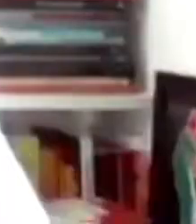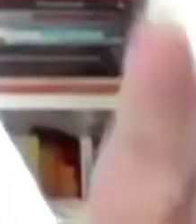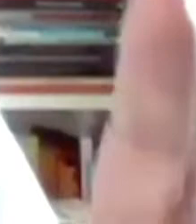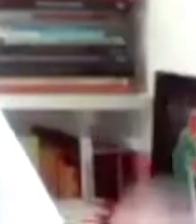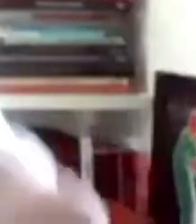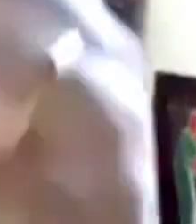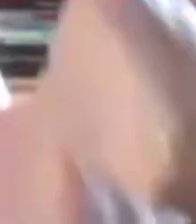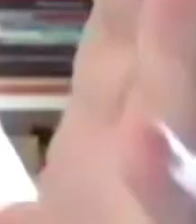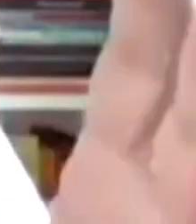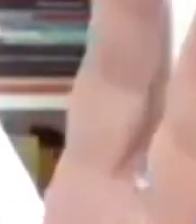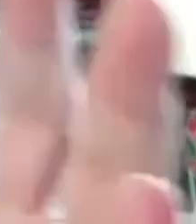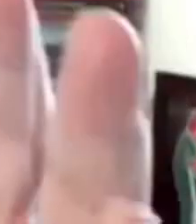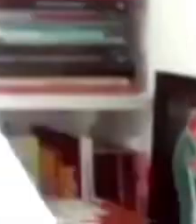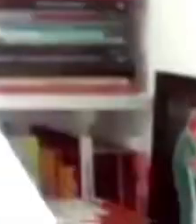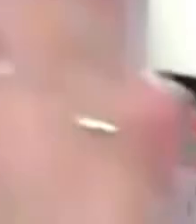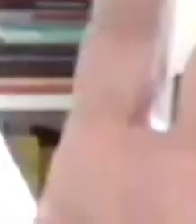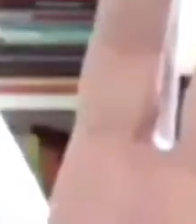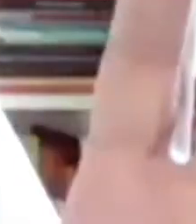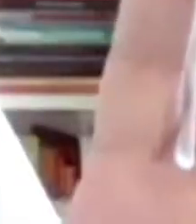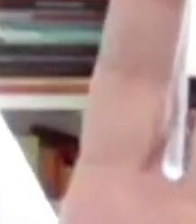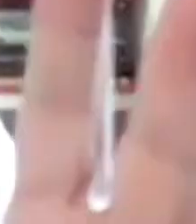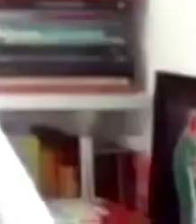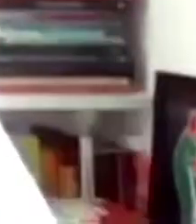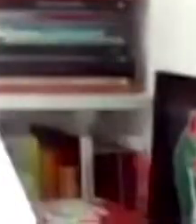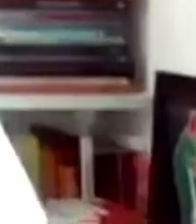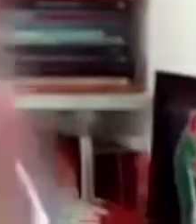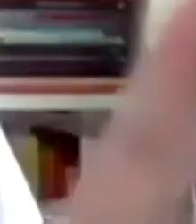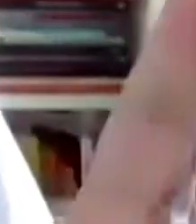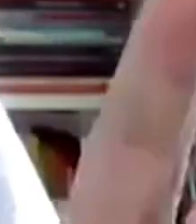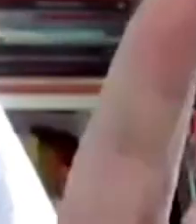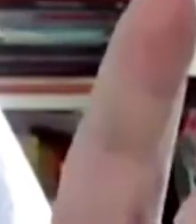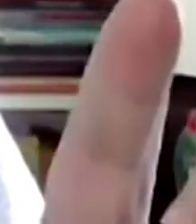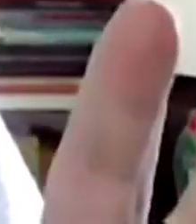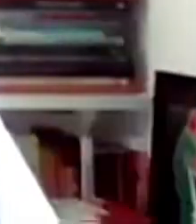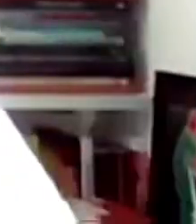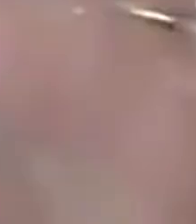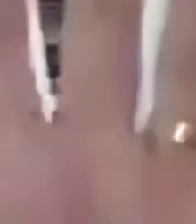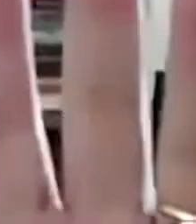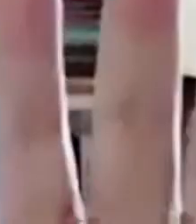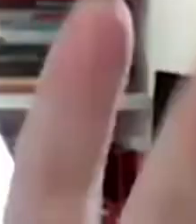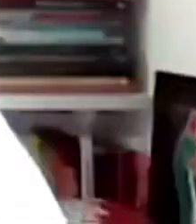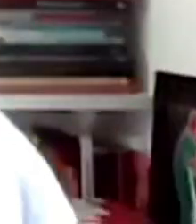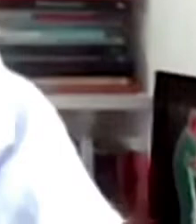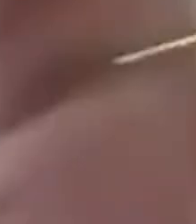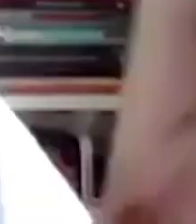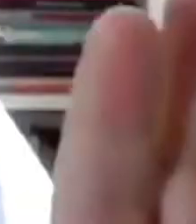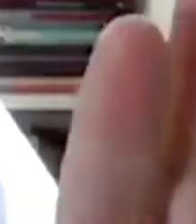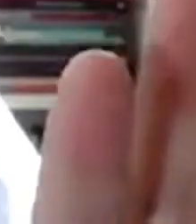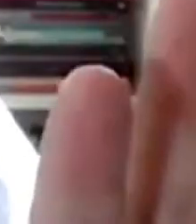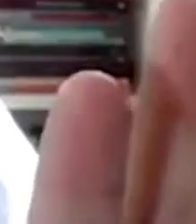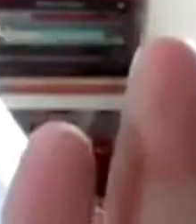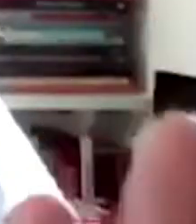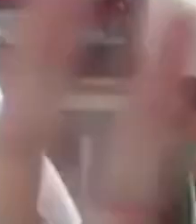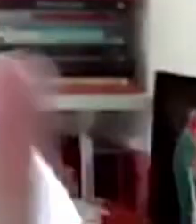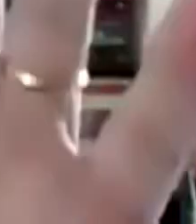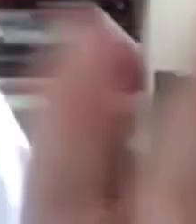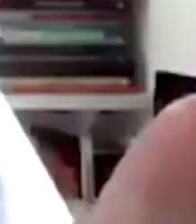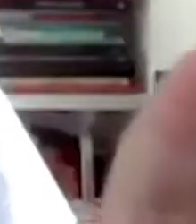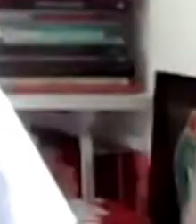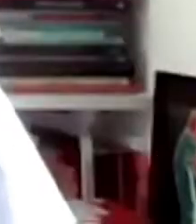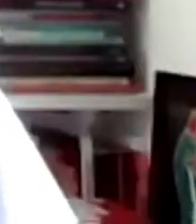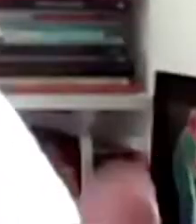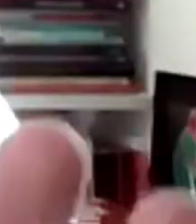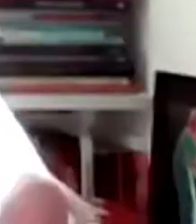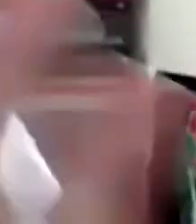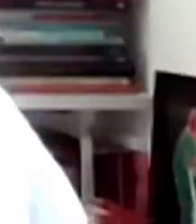vem todo no bojo aí da política de bônus. Então, o que a gente escuta das prefeituras é quanto custa. Eu pago por criança e tira isso. Bom,